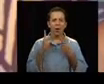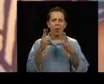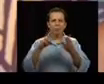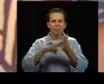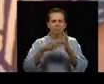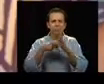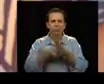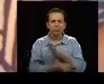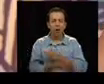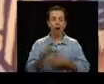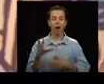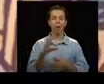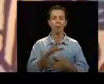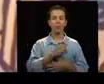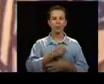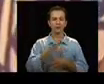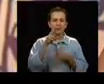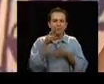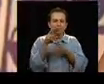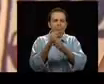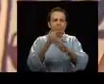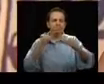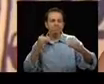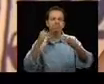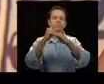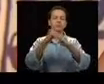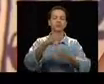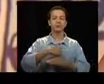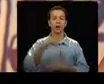Porque era um diabo de um amor, rapaz, tão